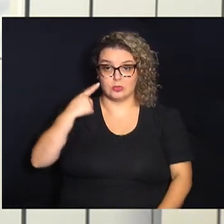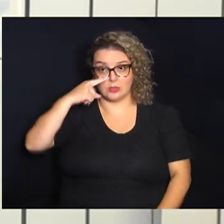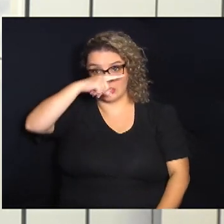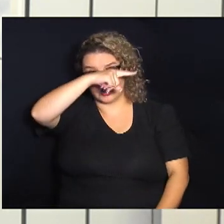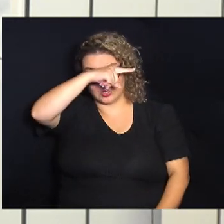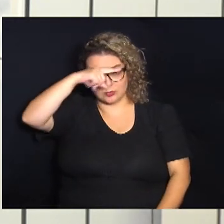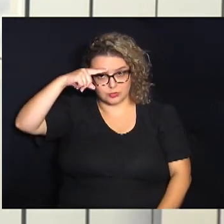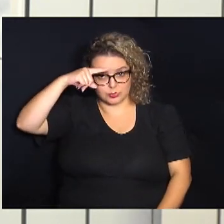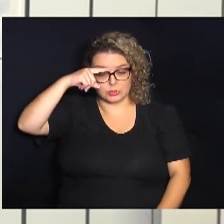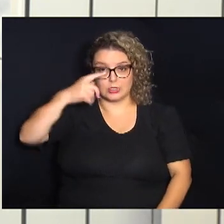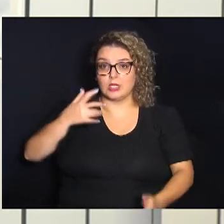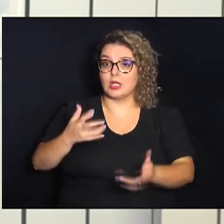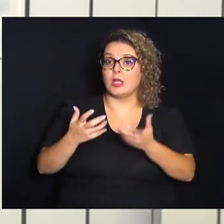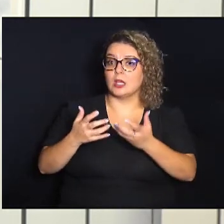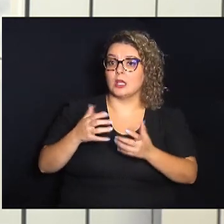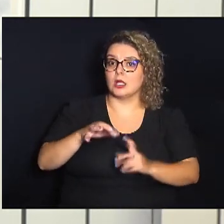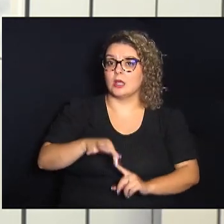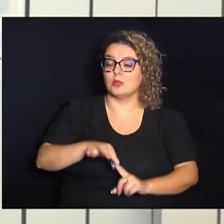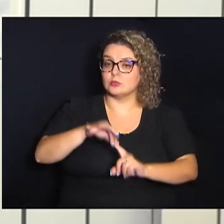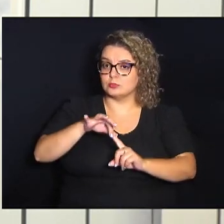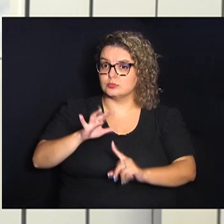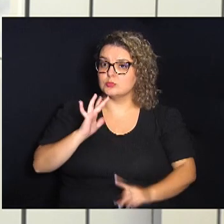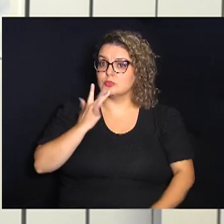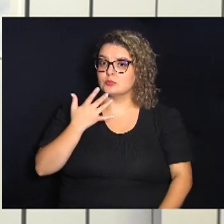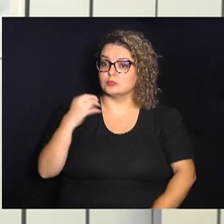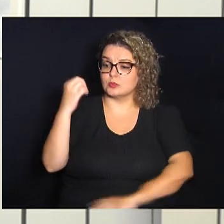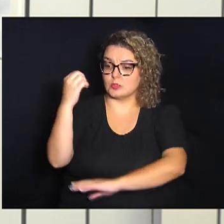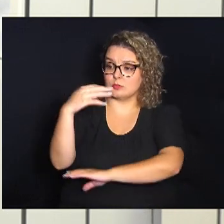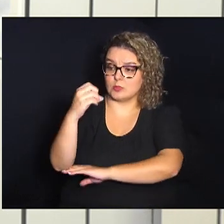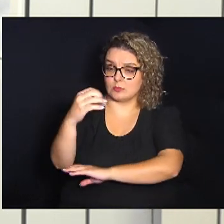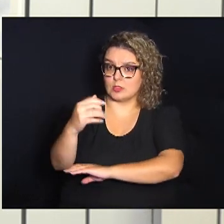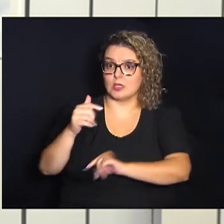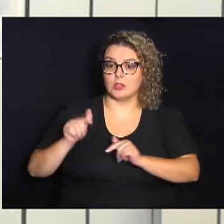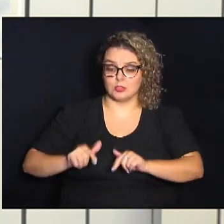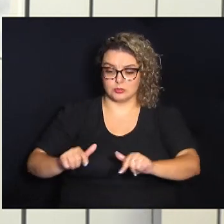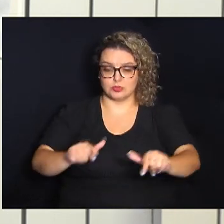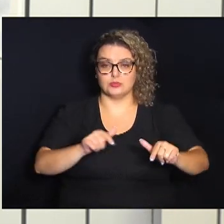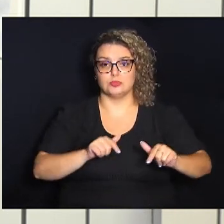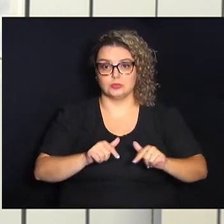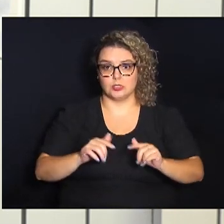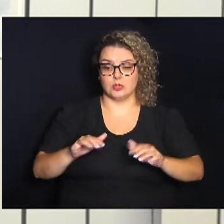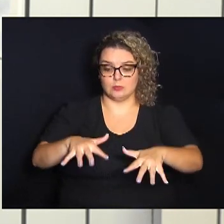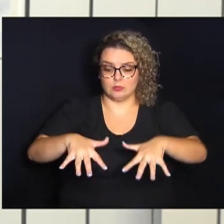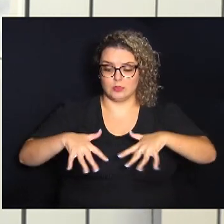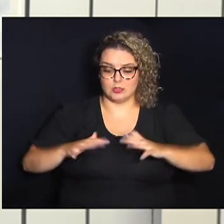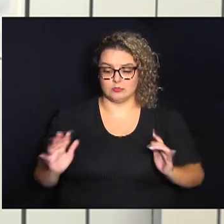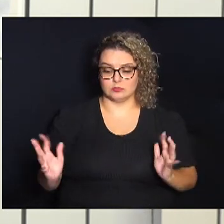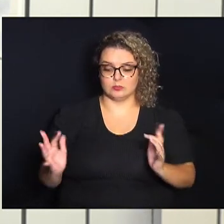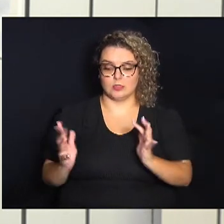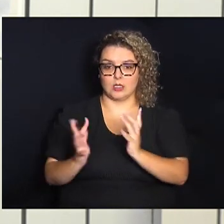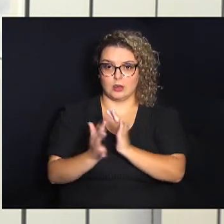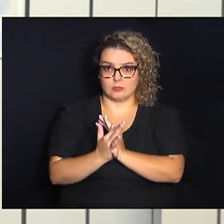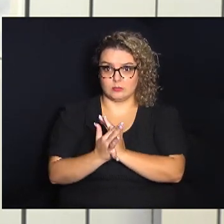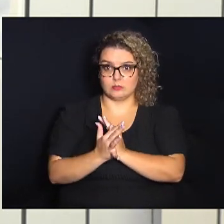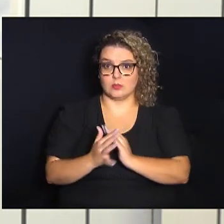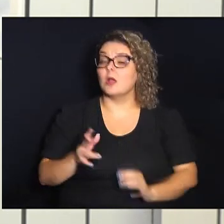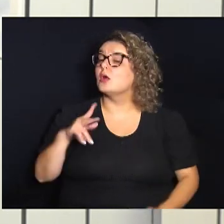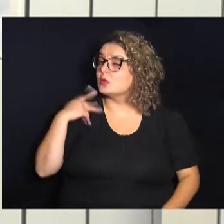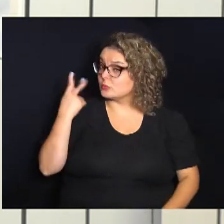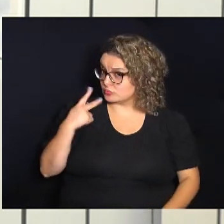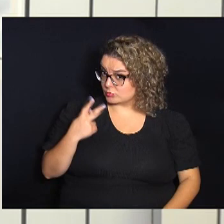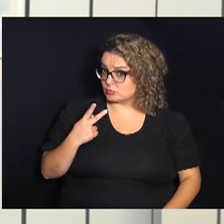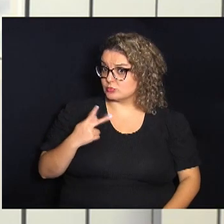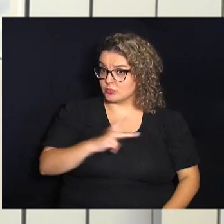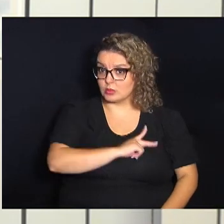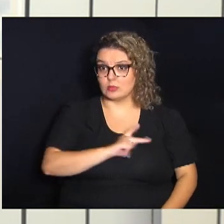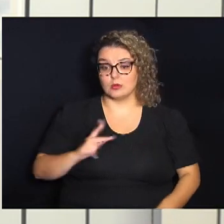Alejandro pretende priorizar a iluminação em locais de travessia de pedestres. O parlamentar, que